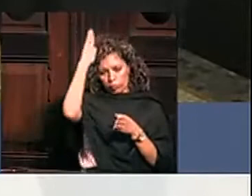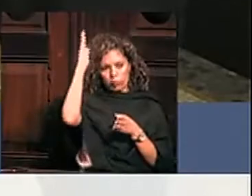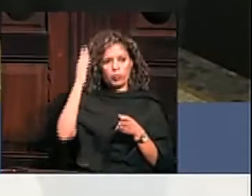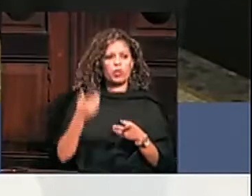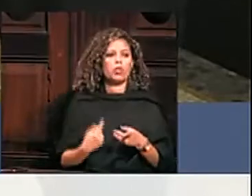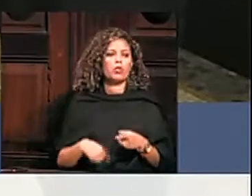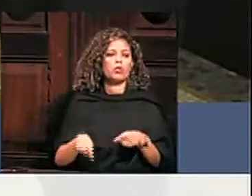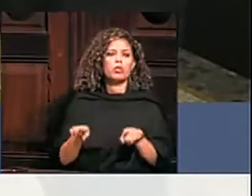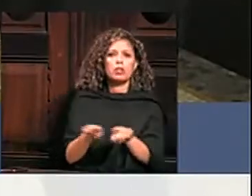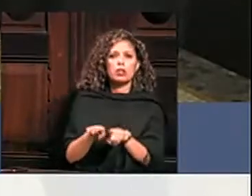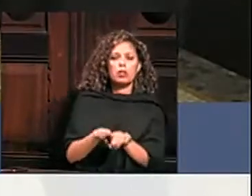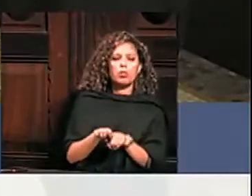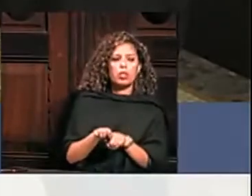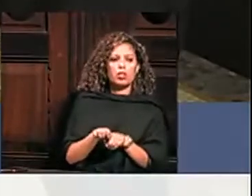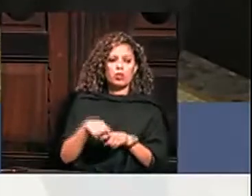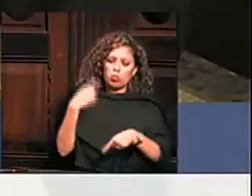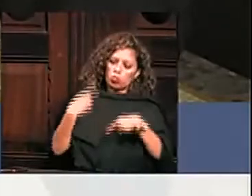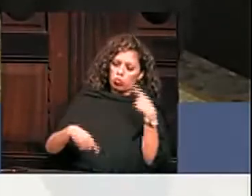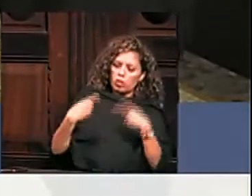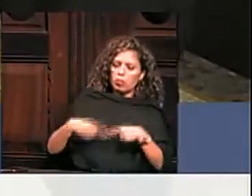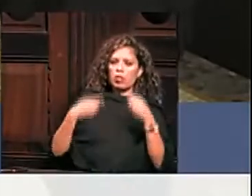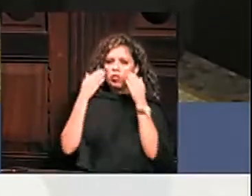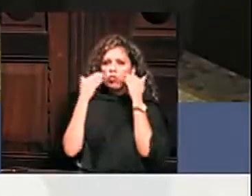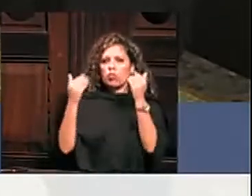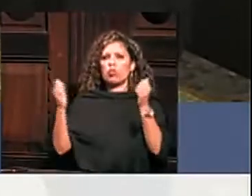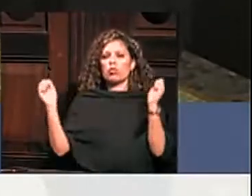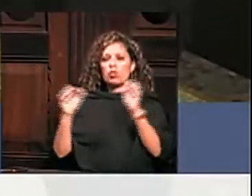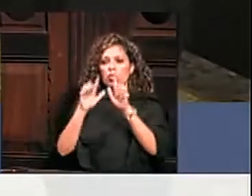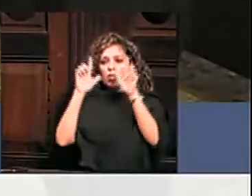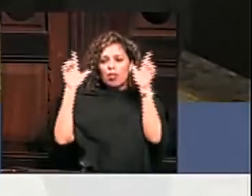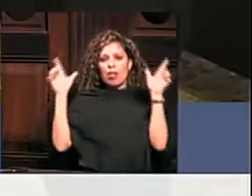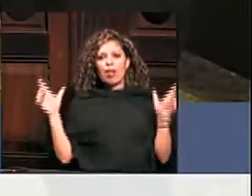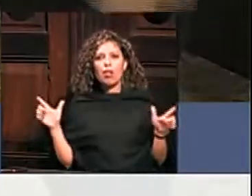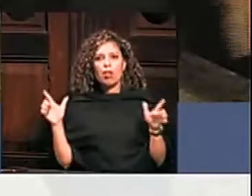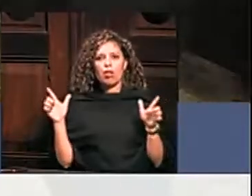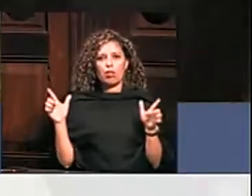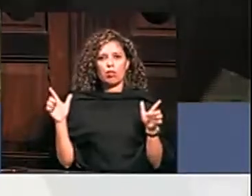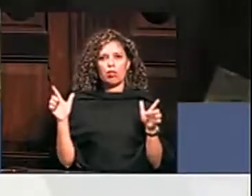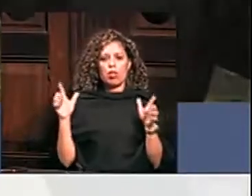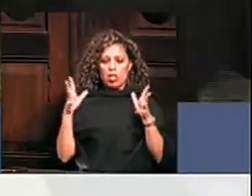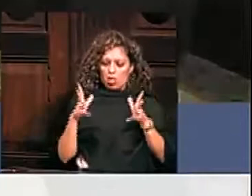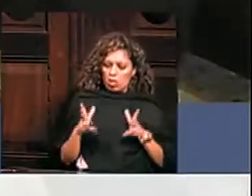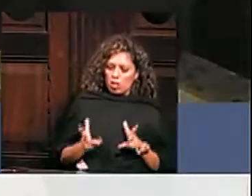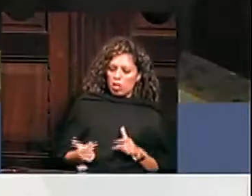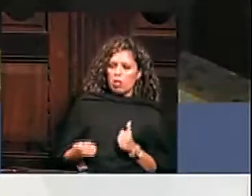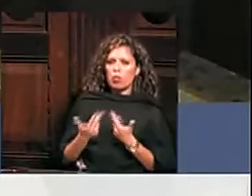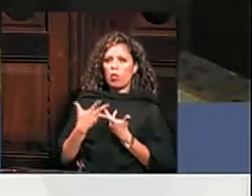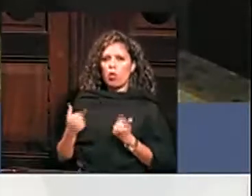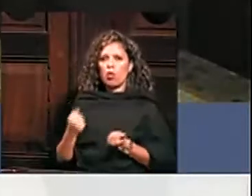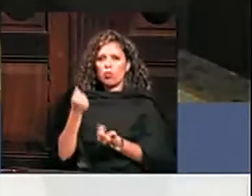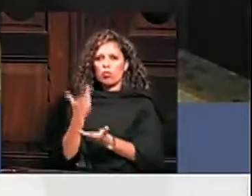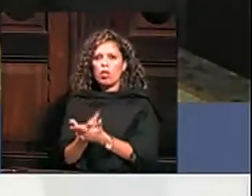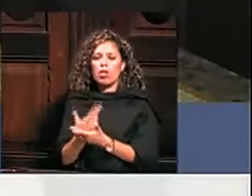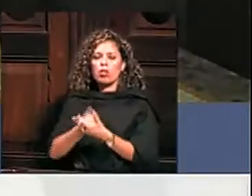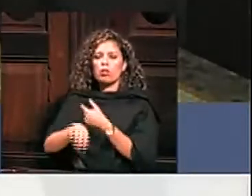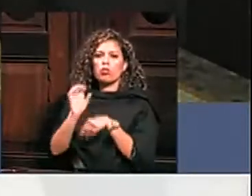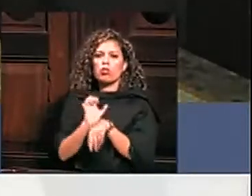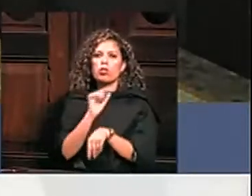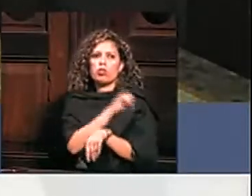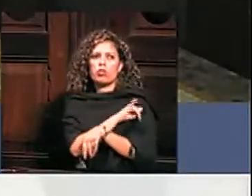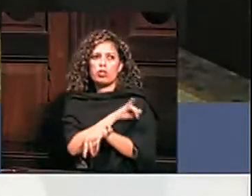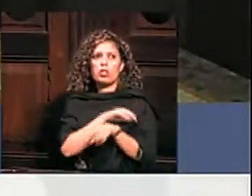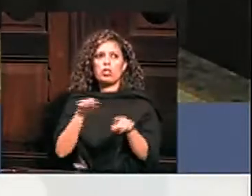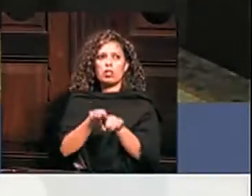definitivamente contribuir para a transparência das contas públicas e também, por que não, do fortalecimento